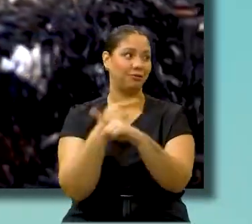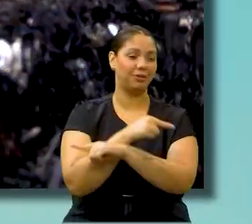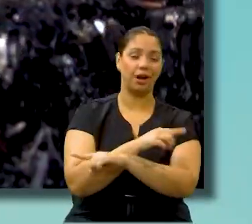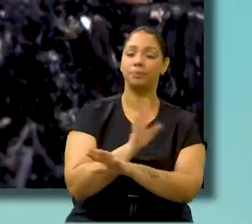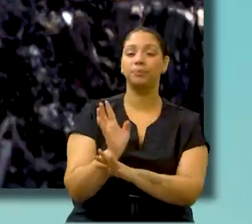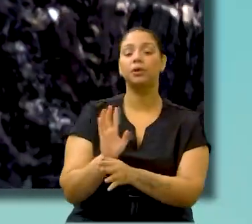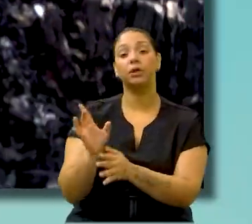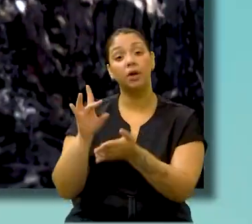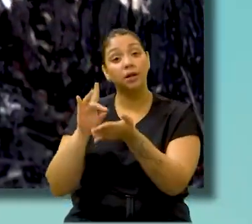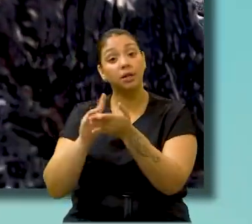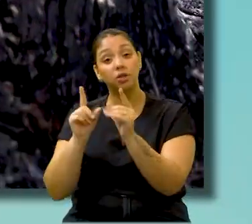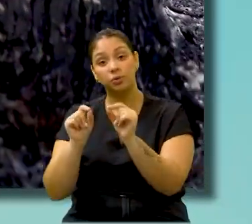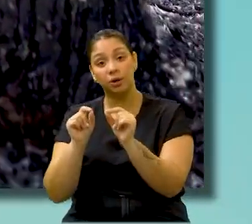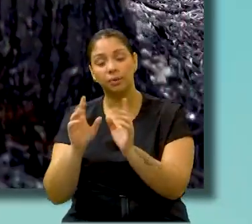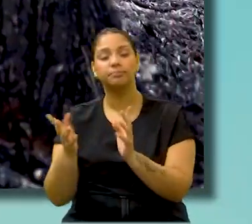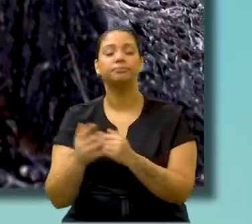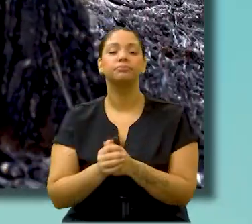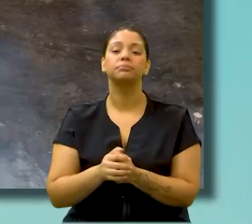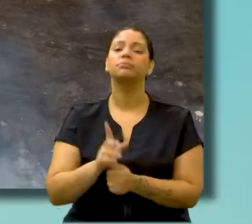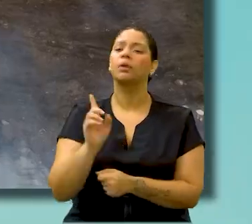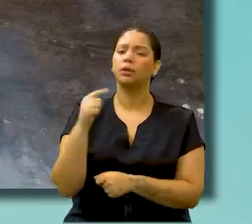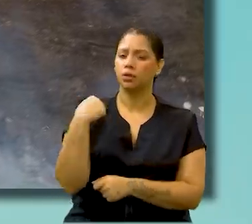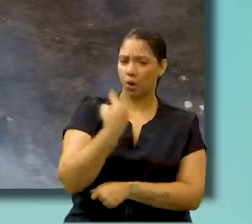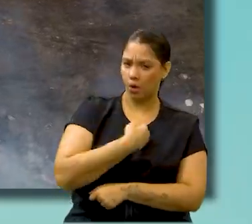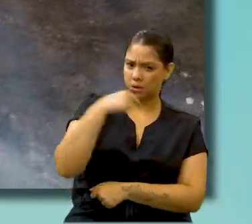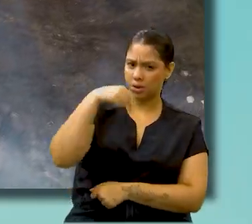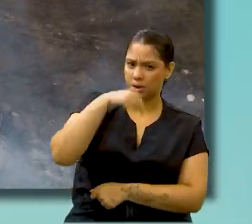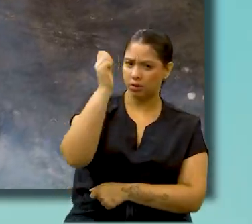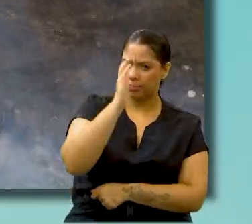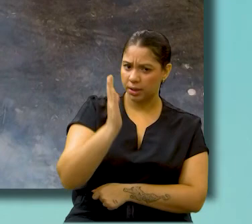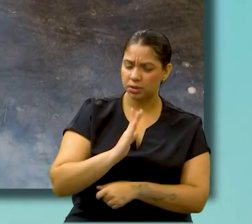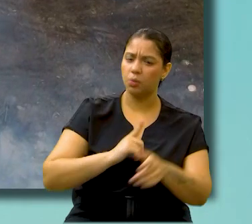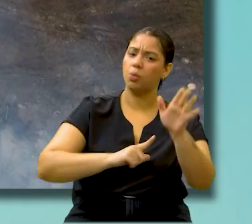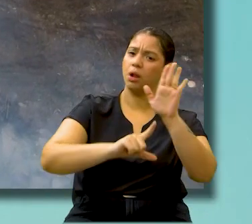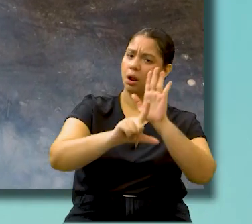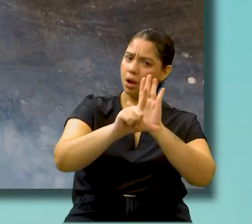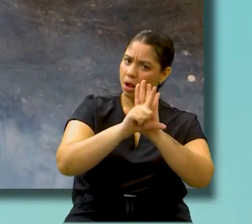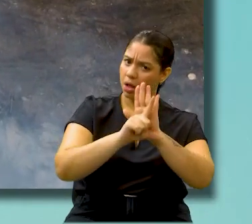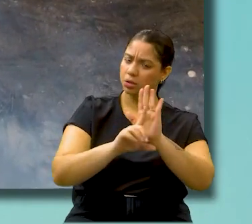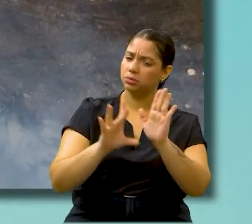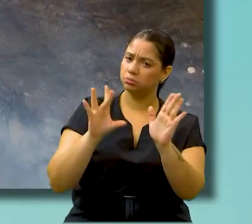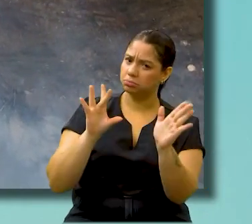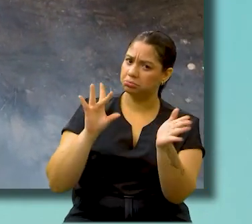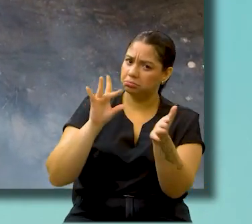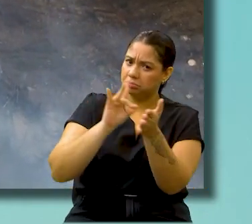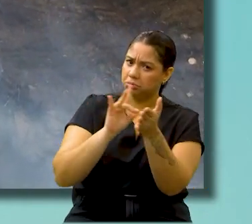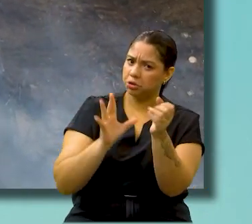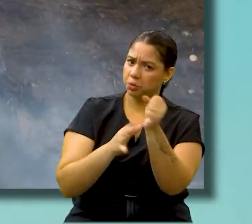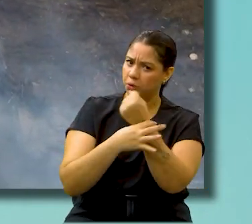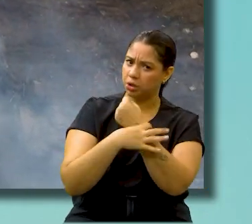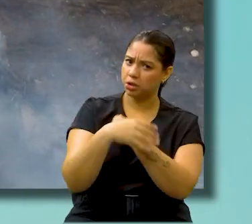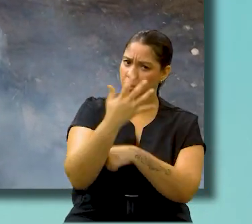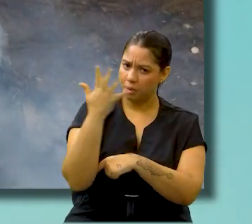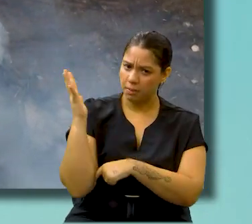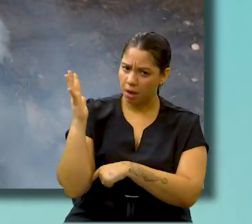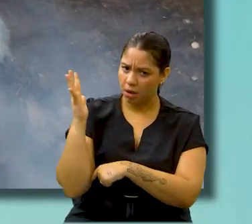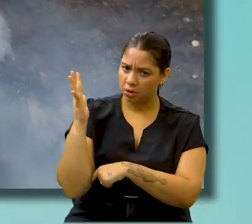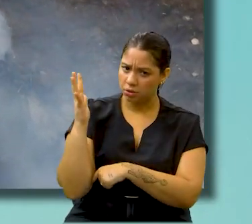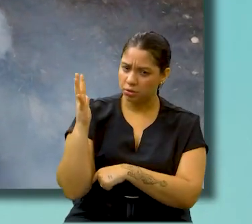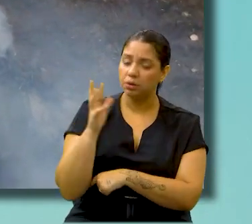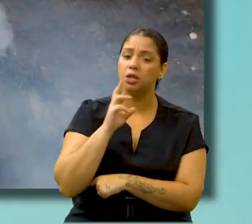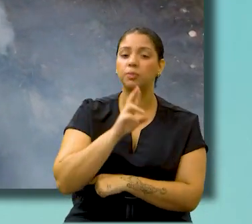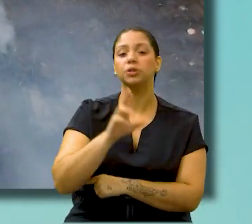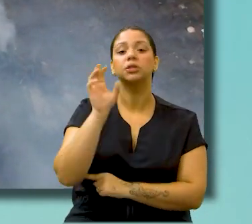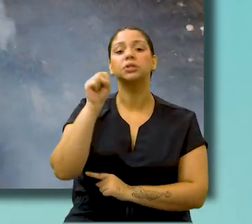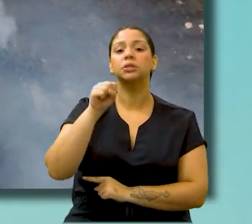realidade. A pergunta é, nós, né, no Brasil, temos uma legislação efetiva de proteção para o meio